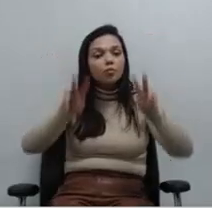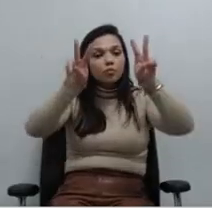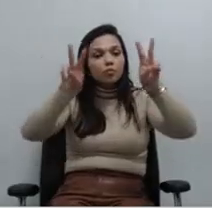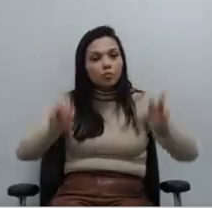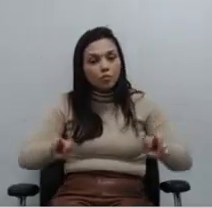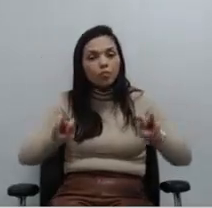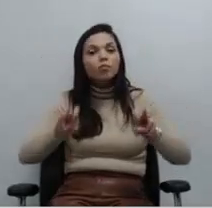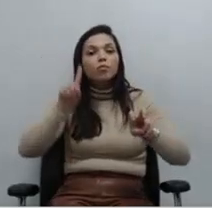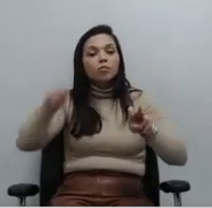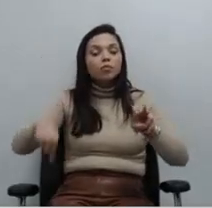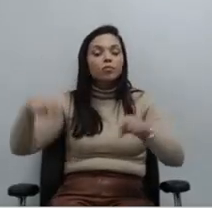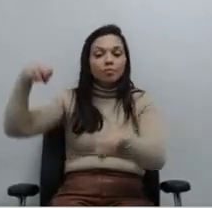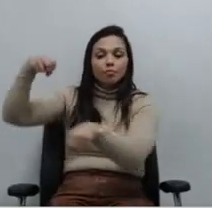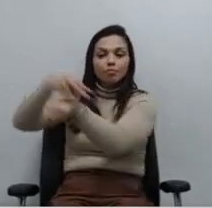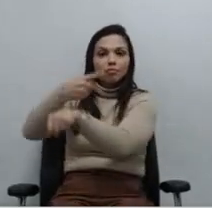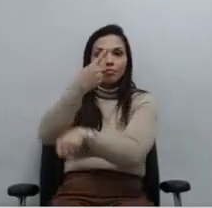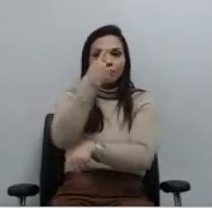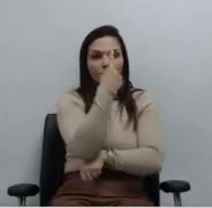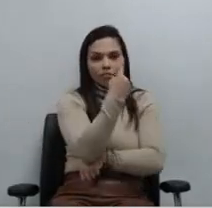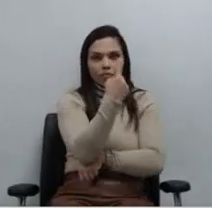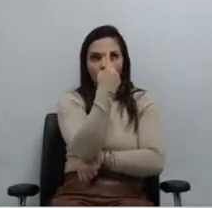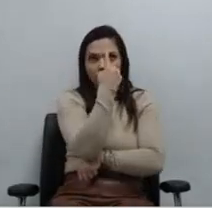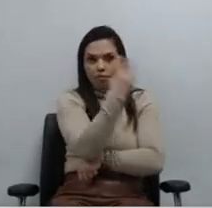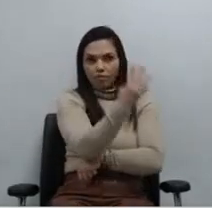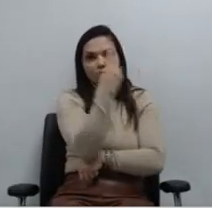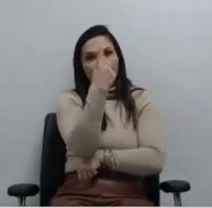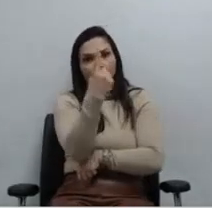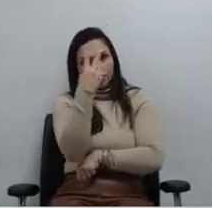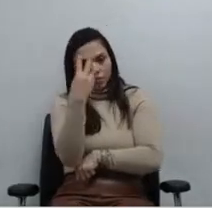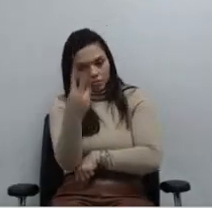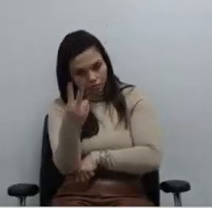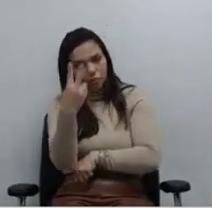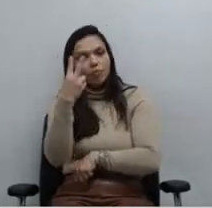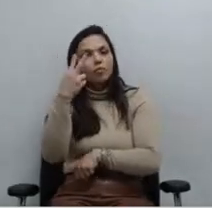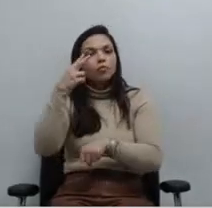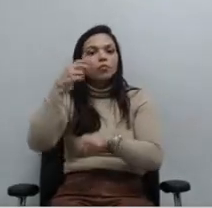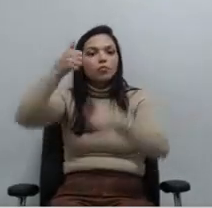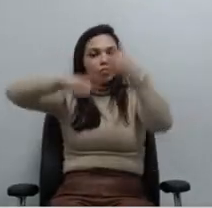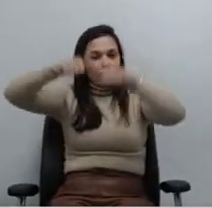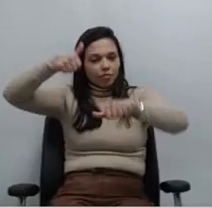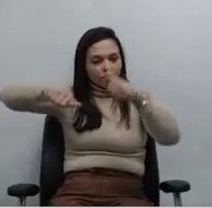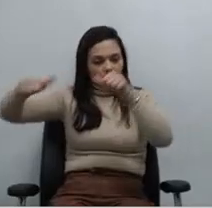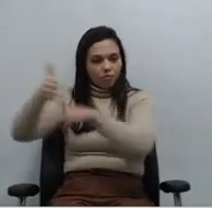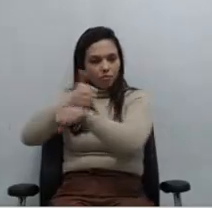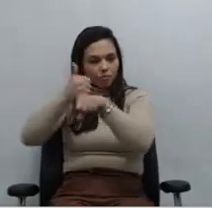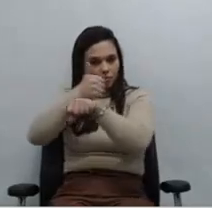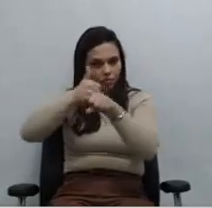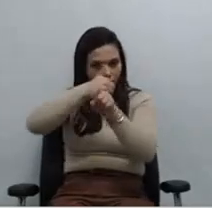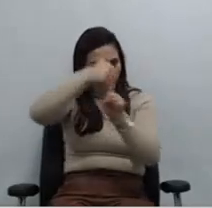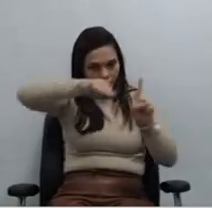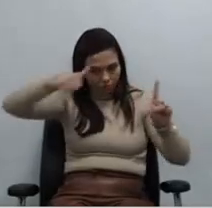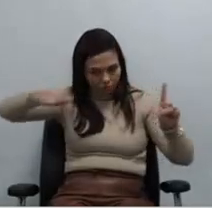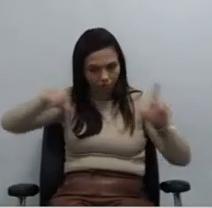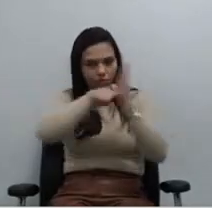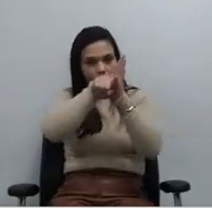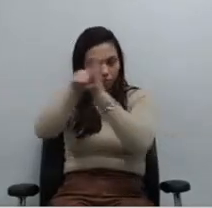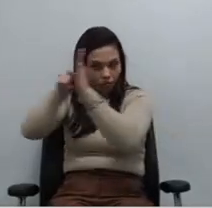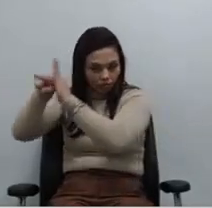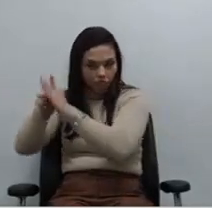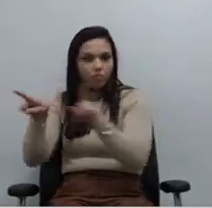de posse dos 412 cargos de analista, primeira fase, março de 2025, segunda fase, setembro de 2025,